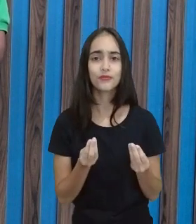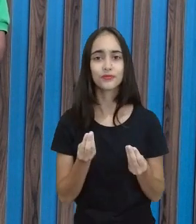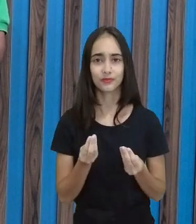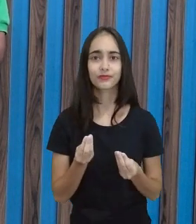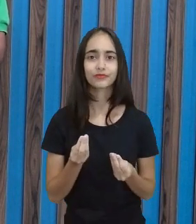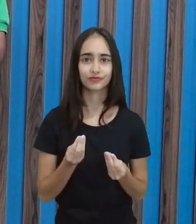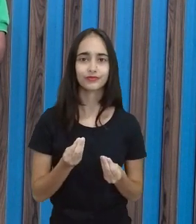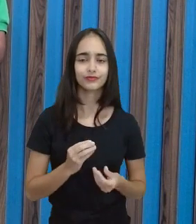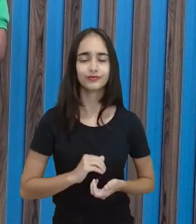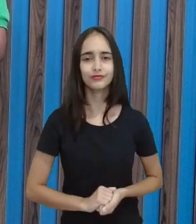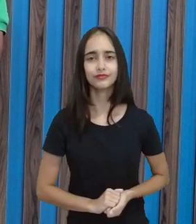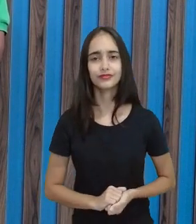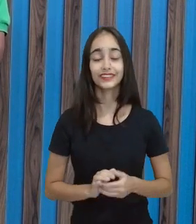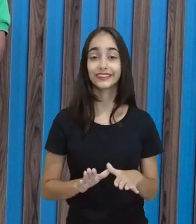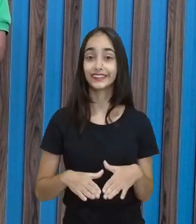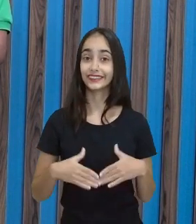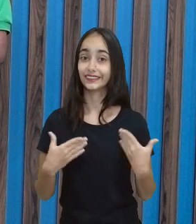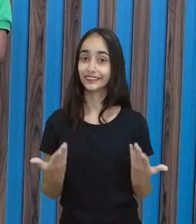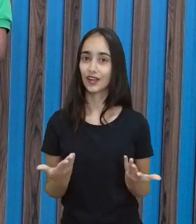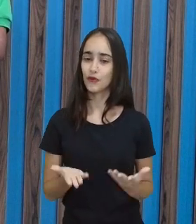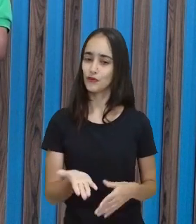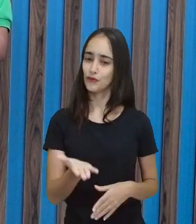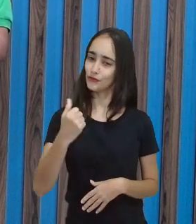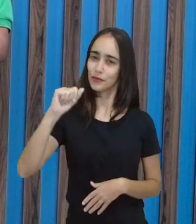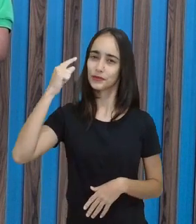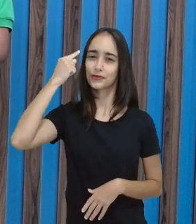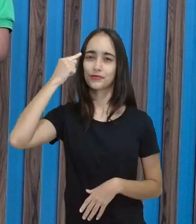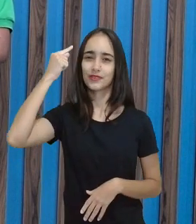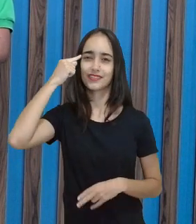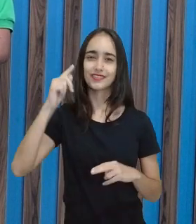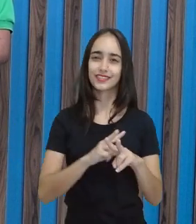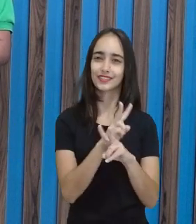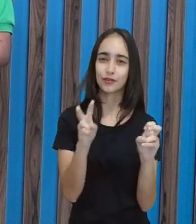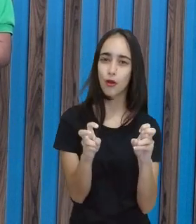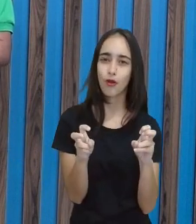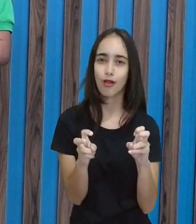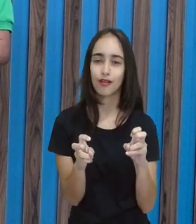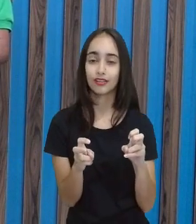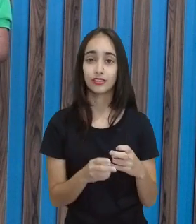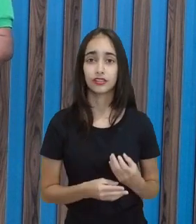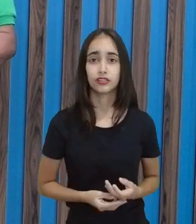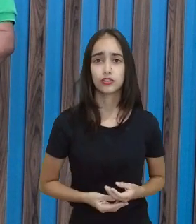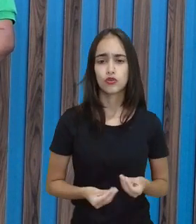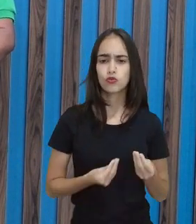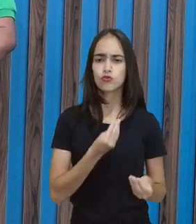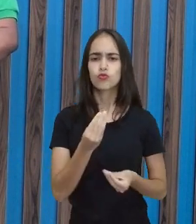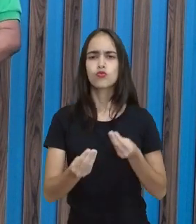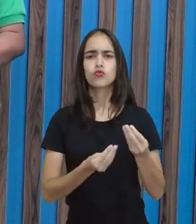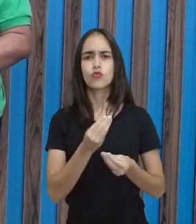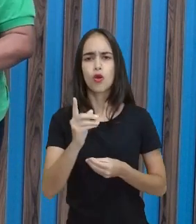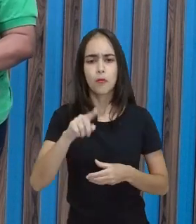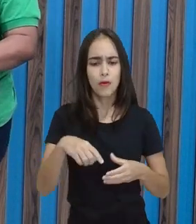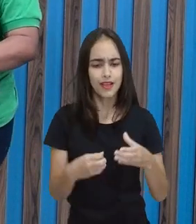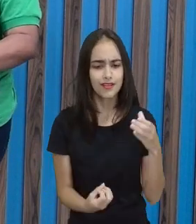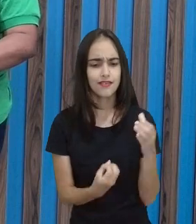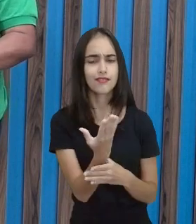coisas que nos rodeiam. Então, vamos pensar sobre isso? Vamos pensar do que é que as coisas são